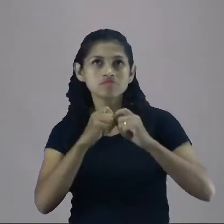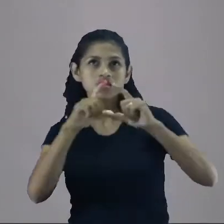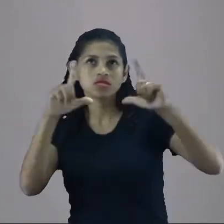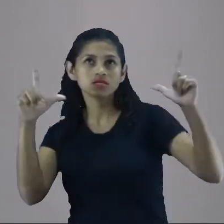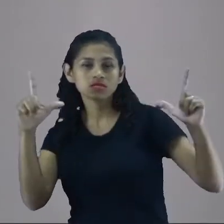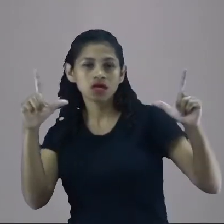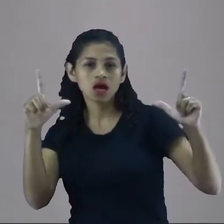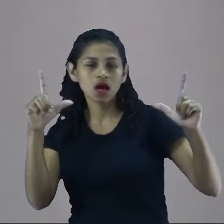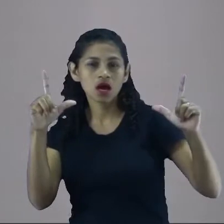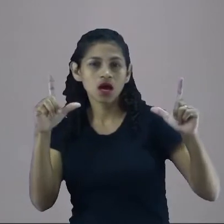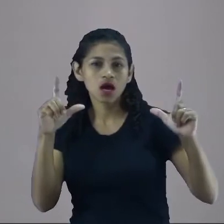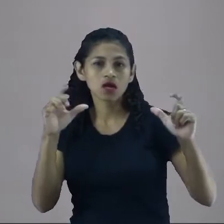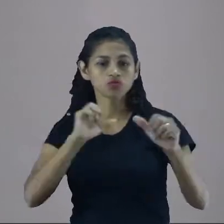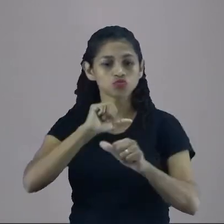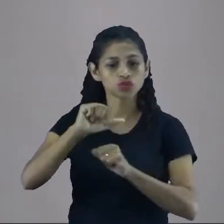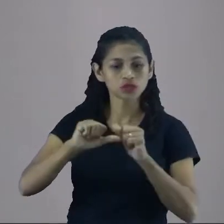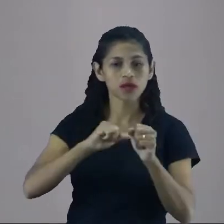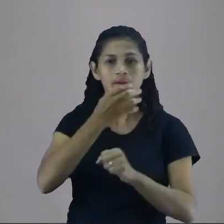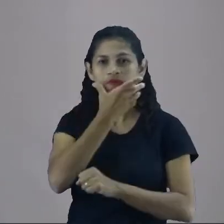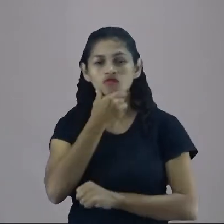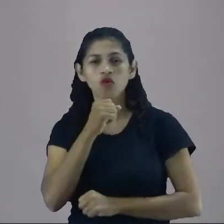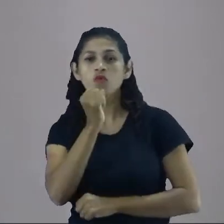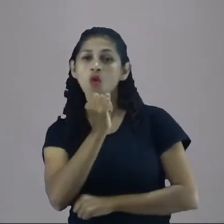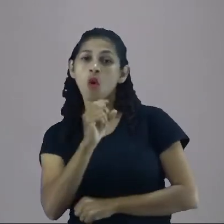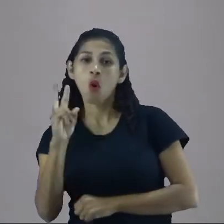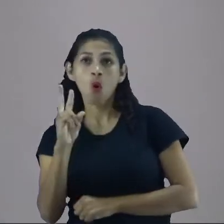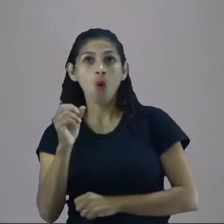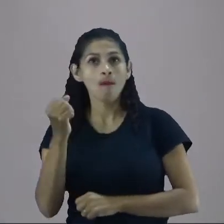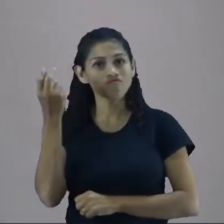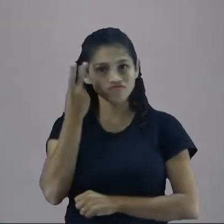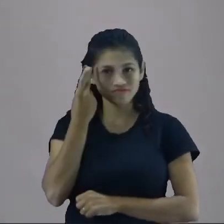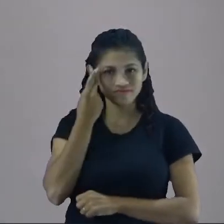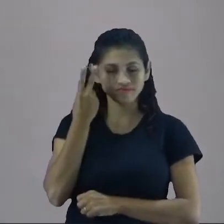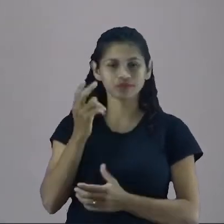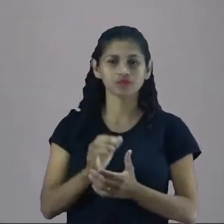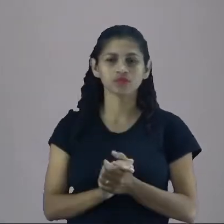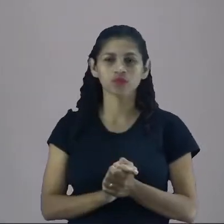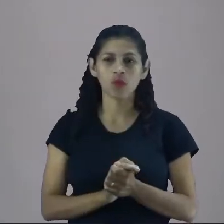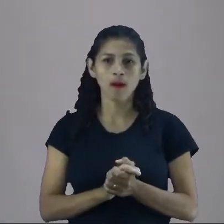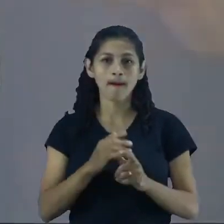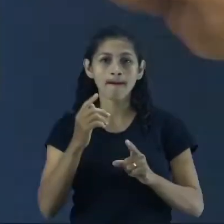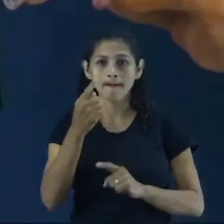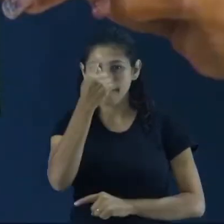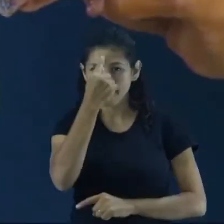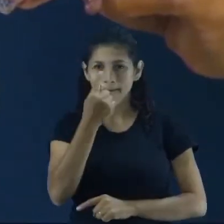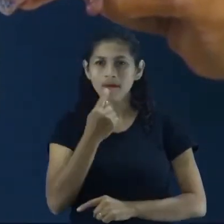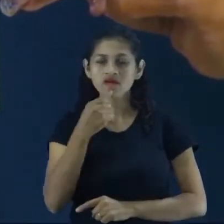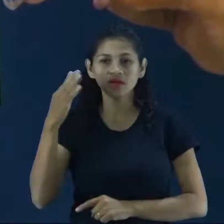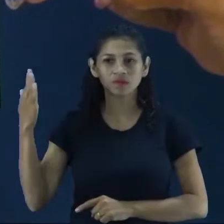de paisagem humanizada, combinado? Olha só essa primeira paisagem aqui.